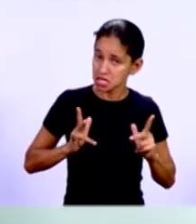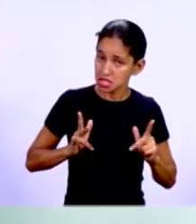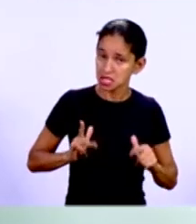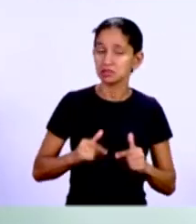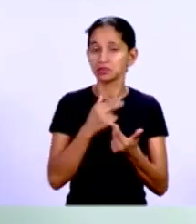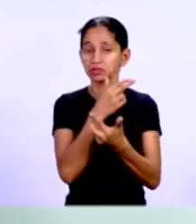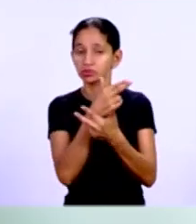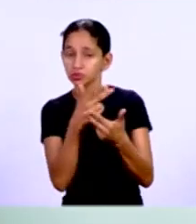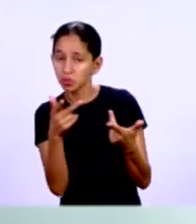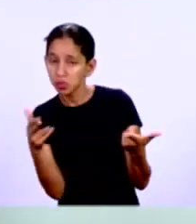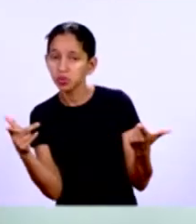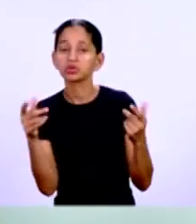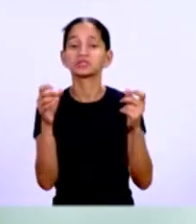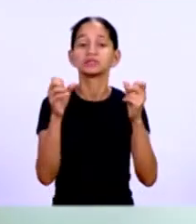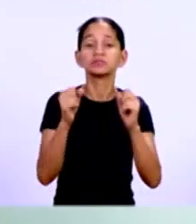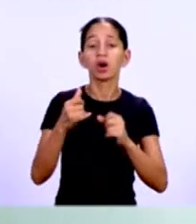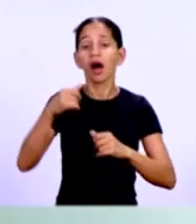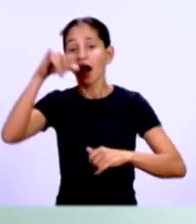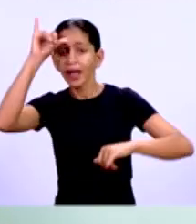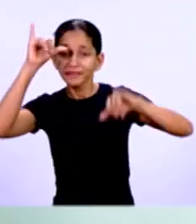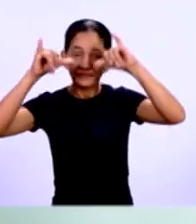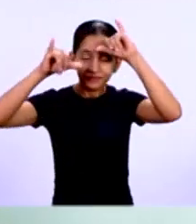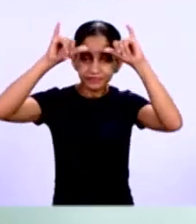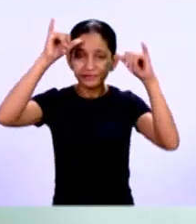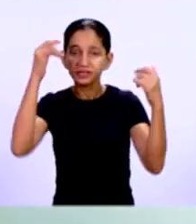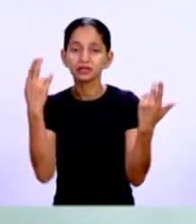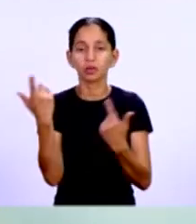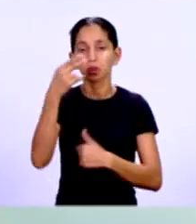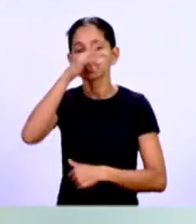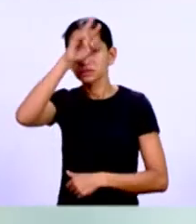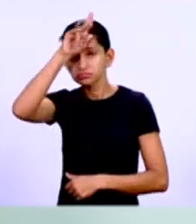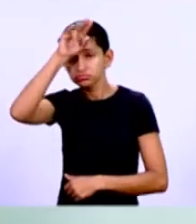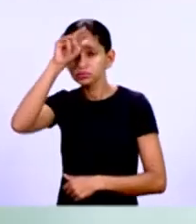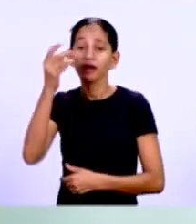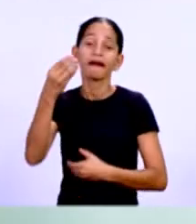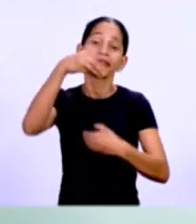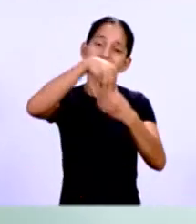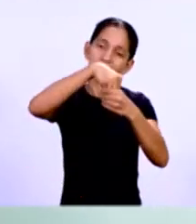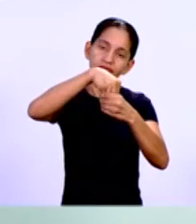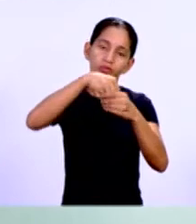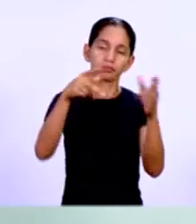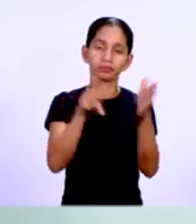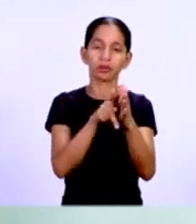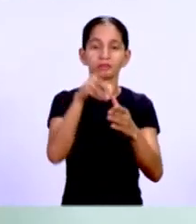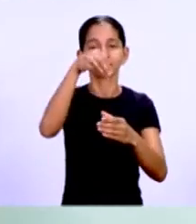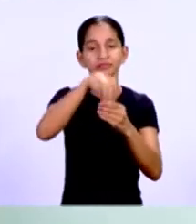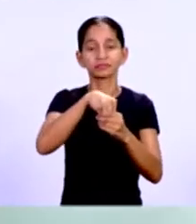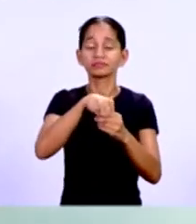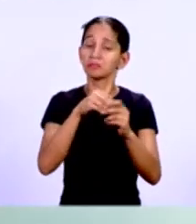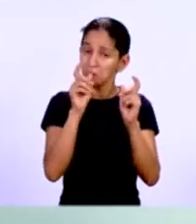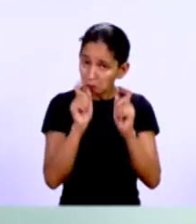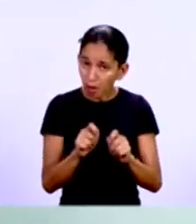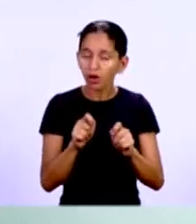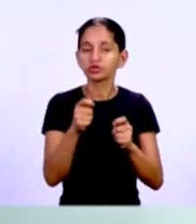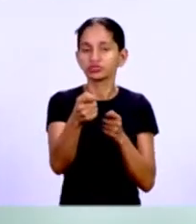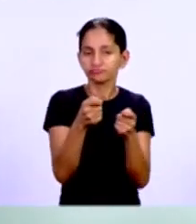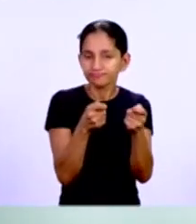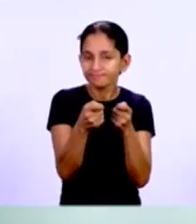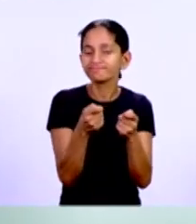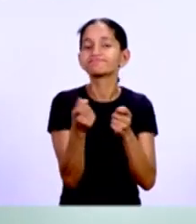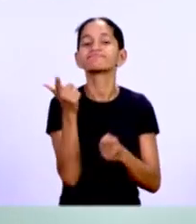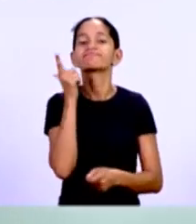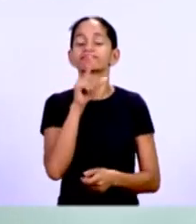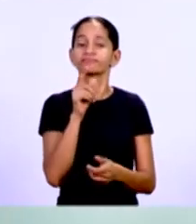de alimentação, para você evitar pestes como a barata, é uma questão interna, que você tem controle maior, você